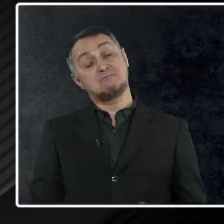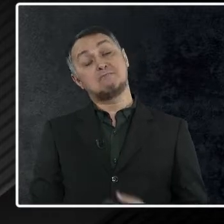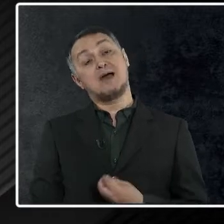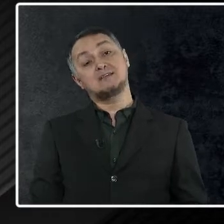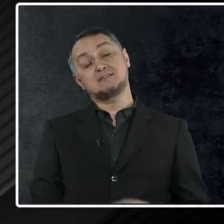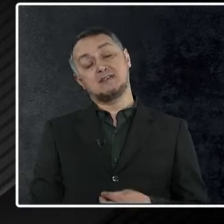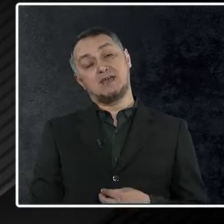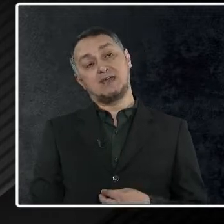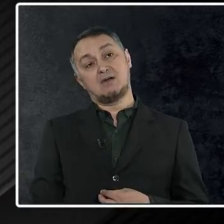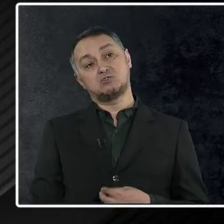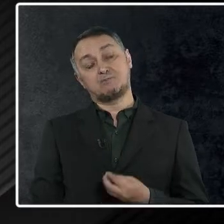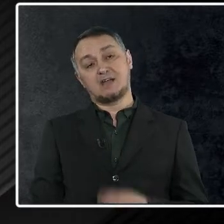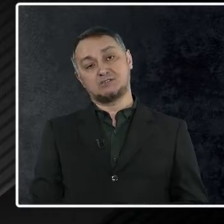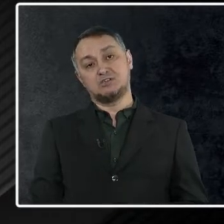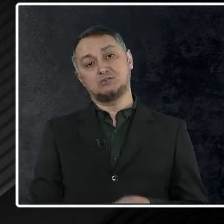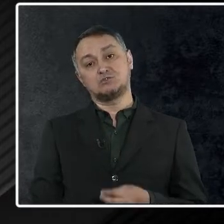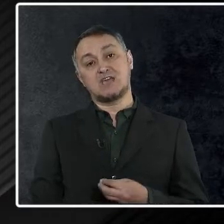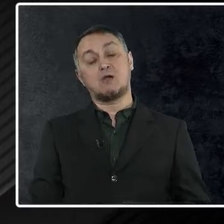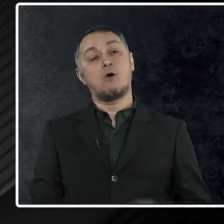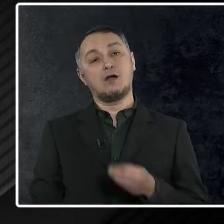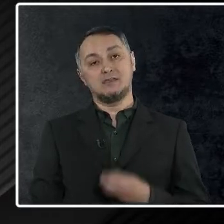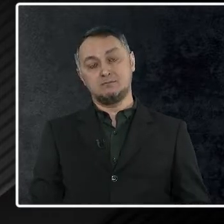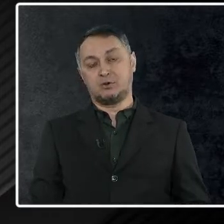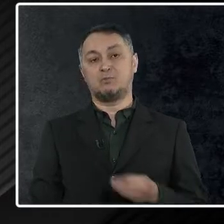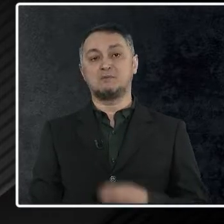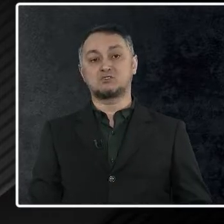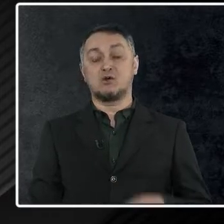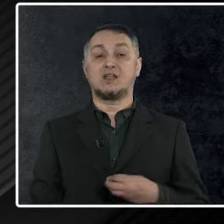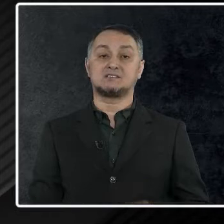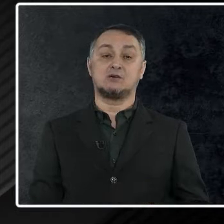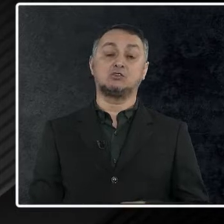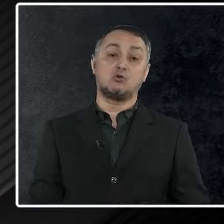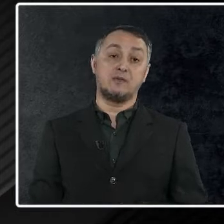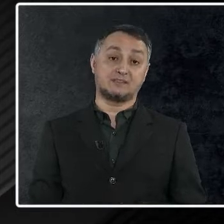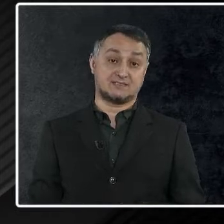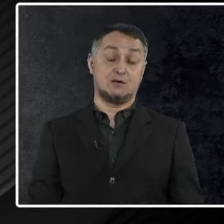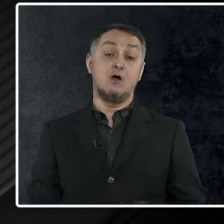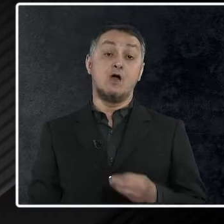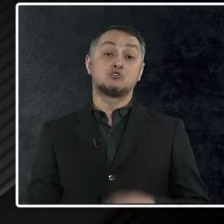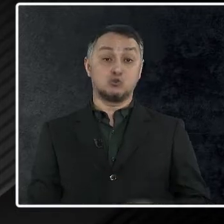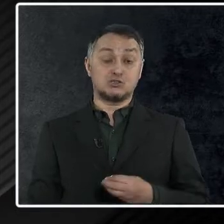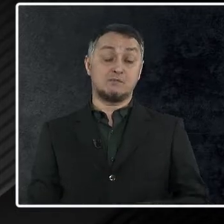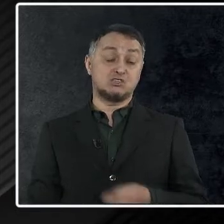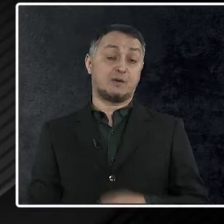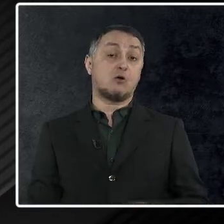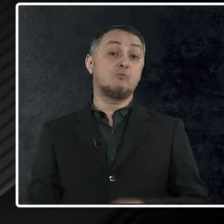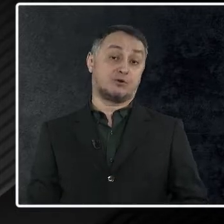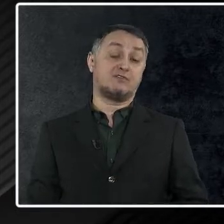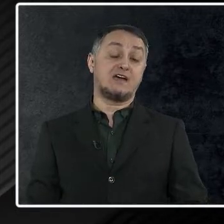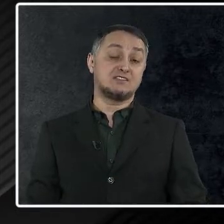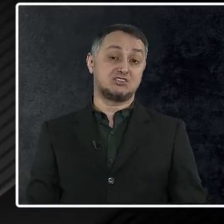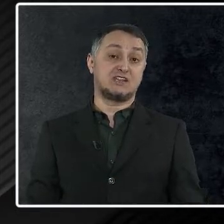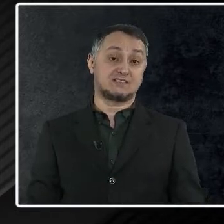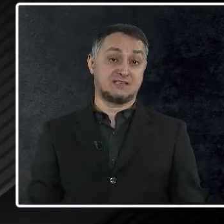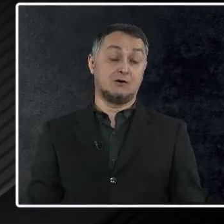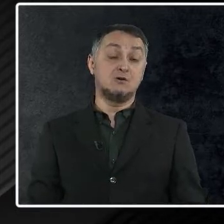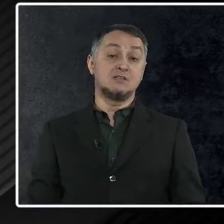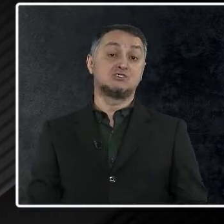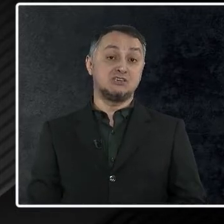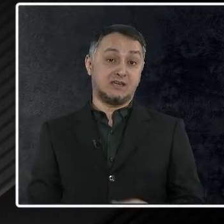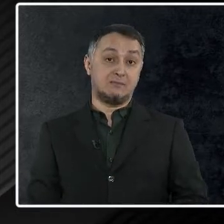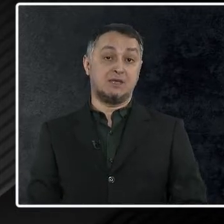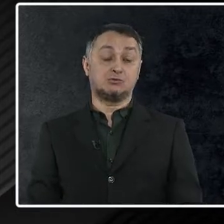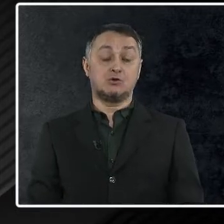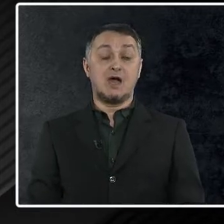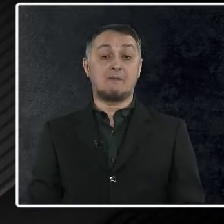dos que mais os partidos recorrem em problemas com relação à documentação, justamente para comprovar a destinação